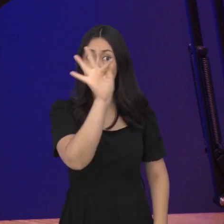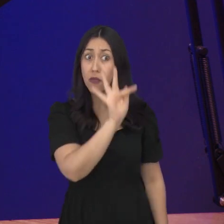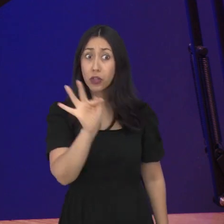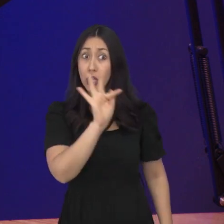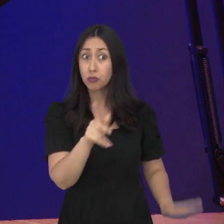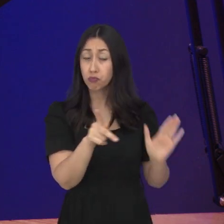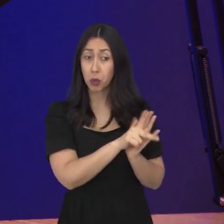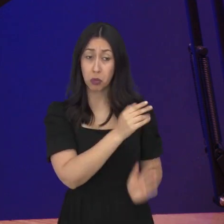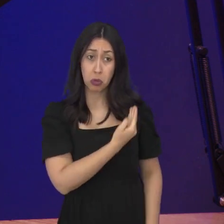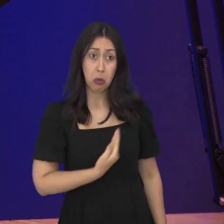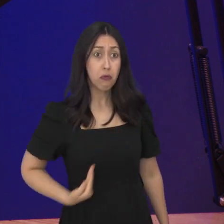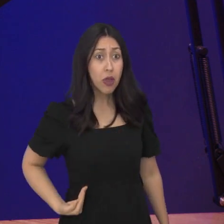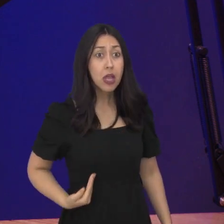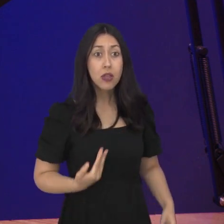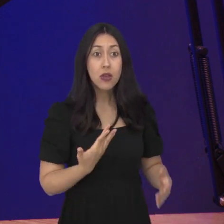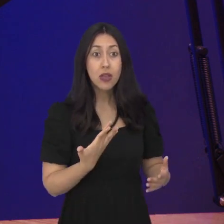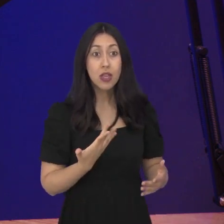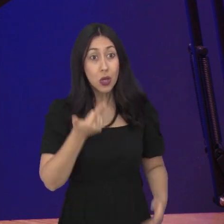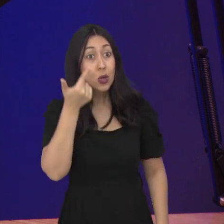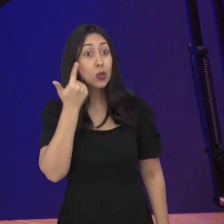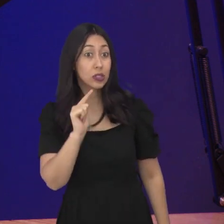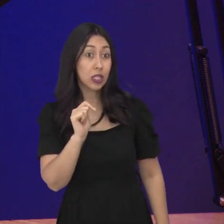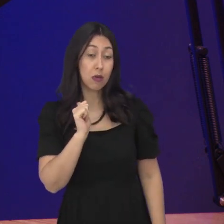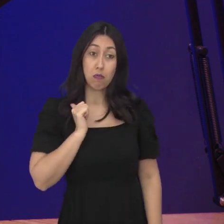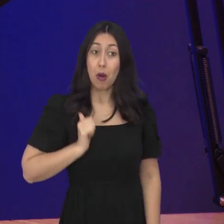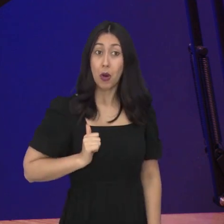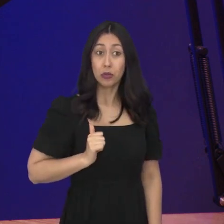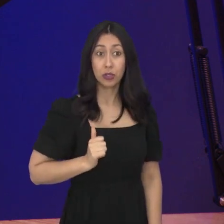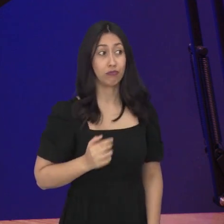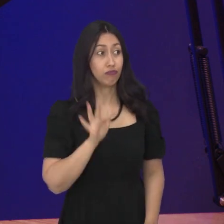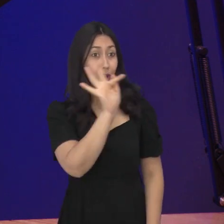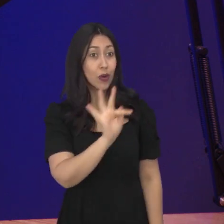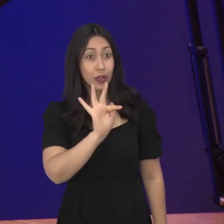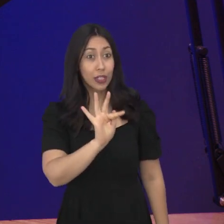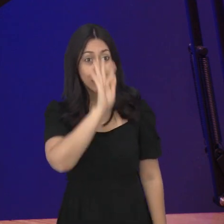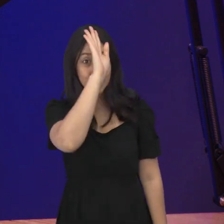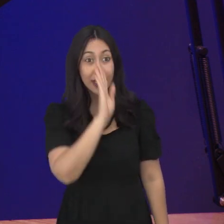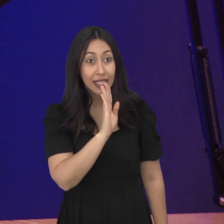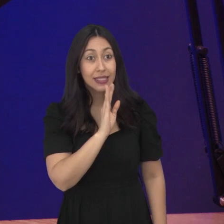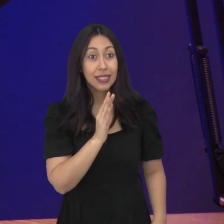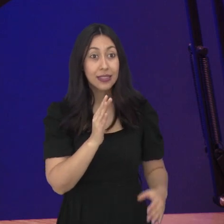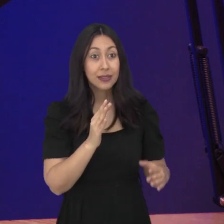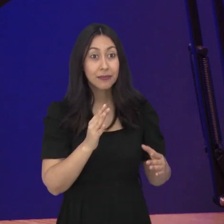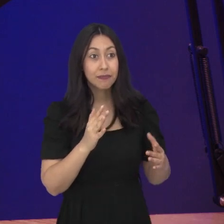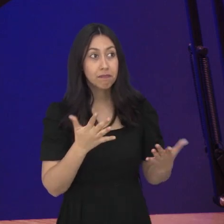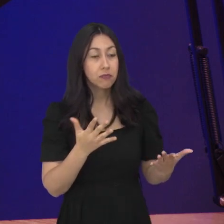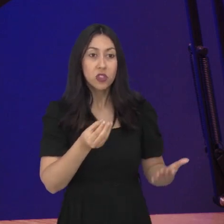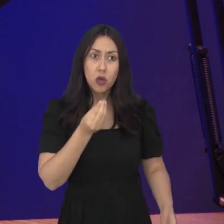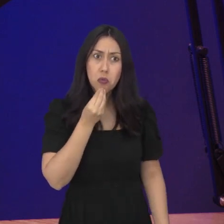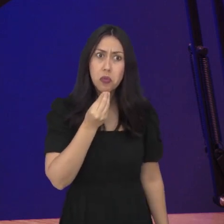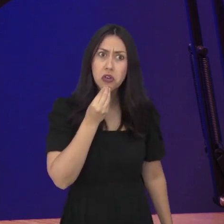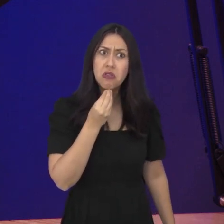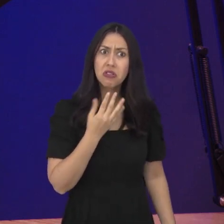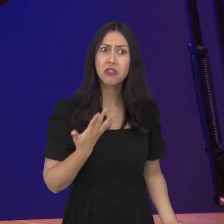universidade pública, ou conseguir uma bolsa em algum lugar em que, né, o vestibular realmente é uma chance de